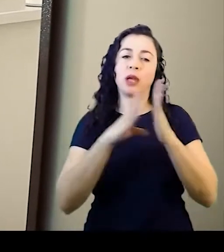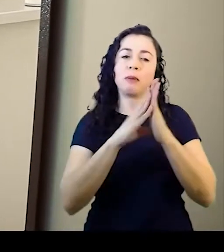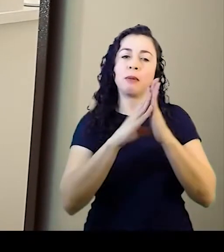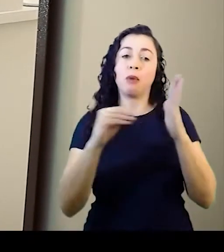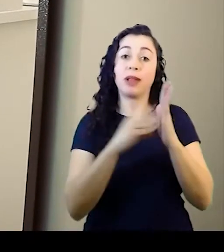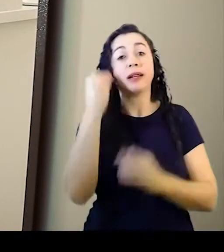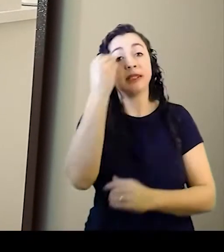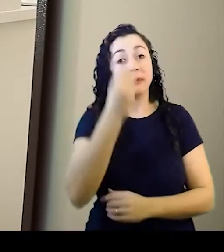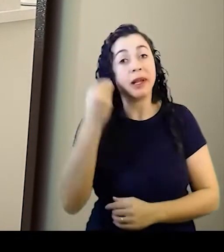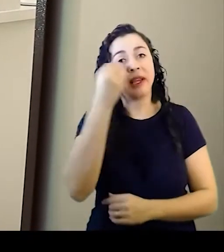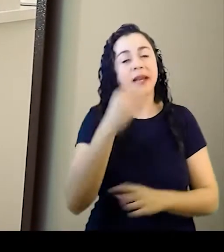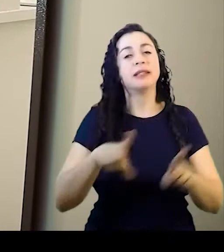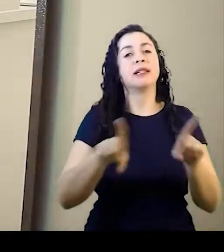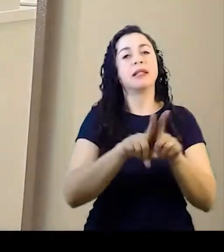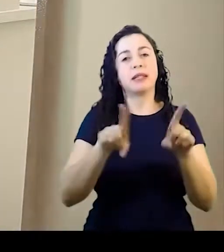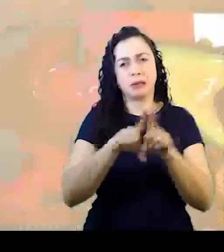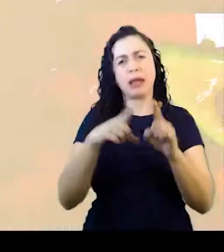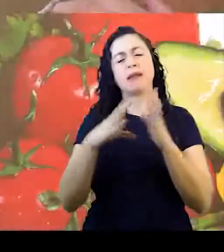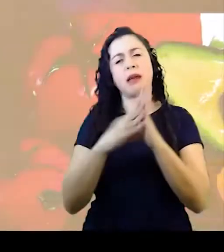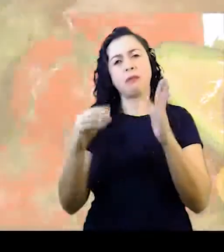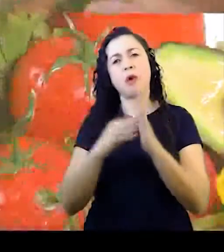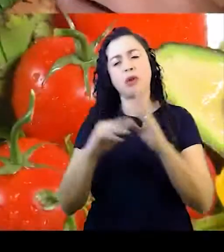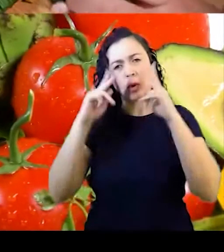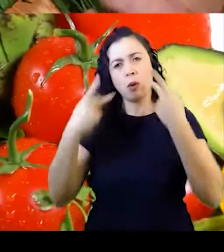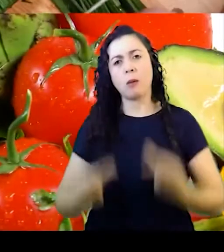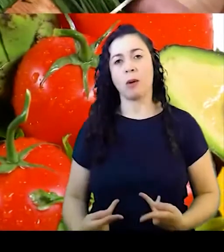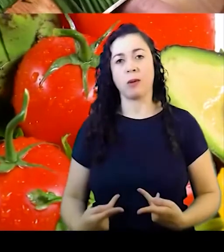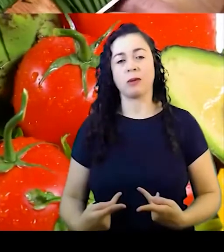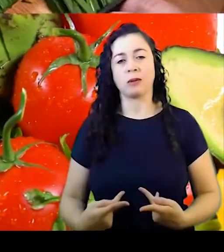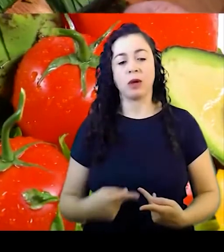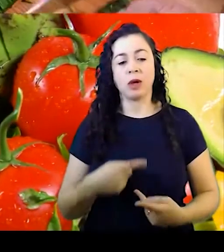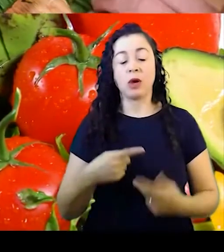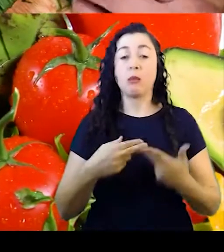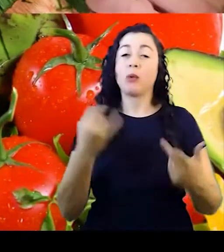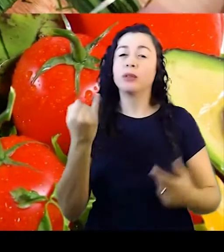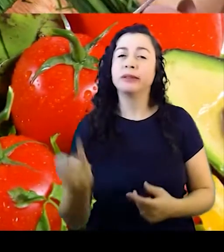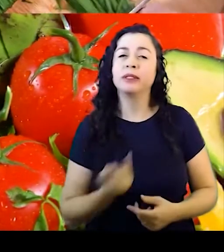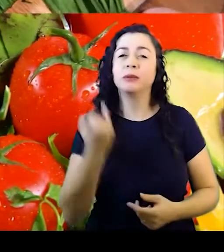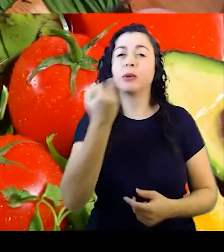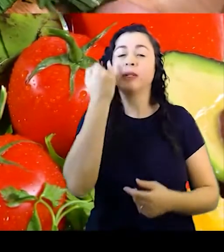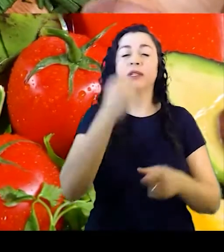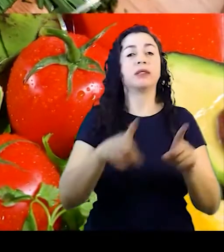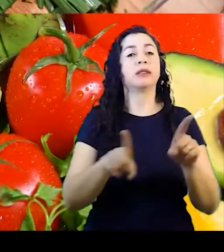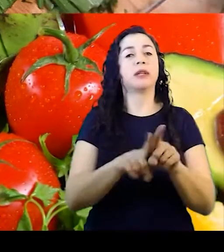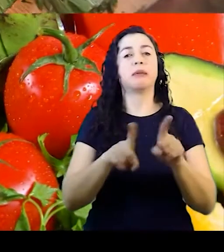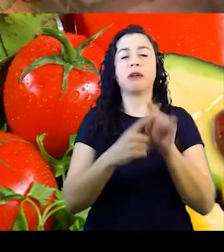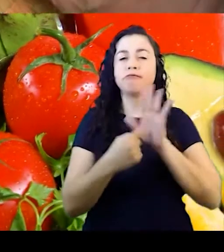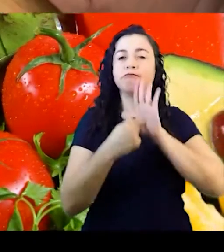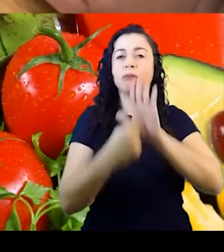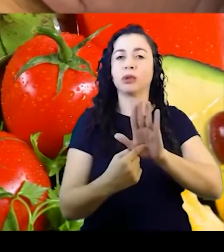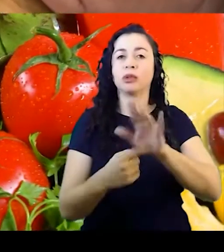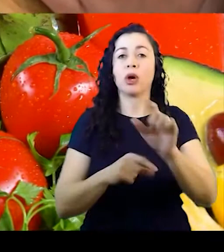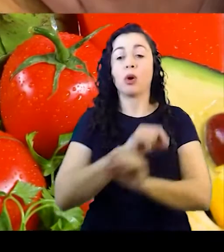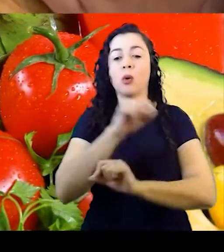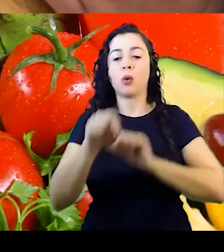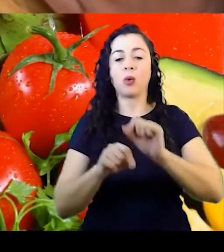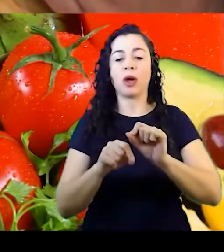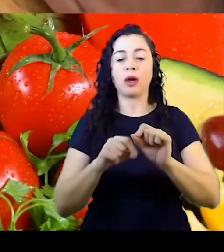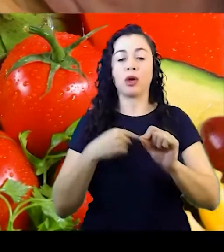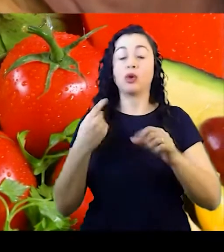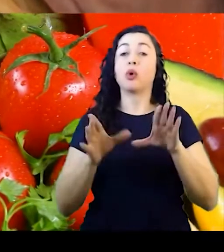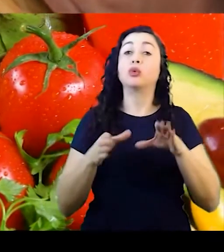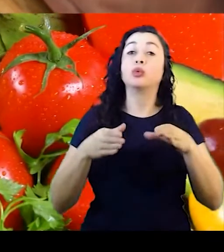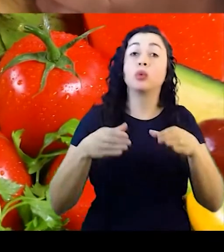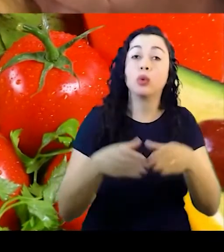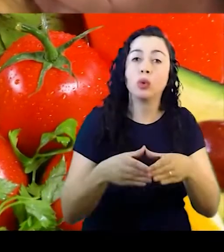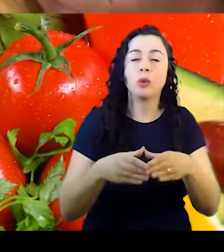experimentais quanto com amostras humanas. E um outro ponto que é importante a gente ressaltar é que tanto o nosso grupo quanto outros